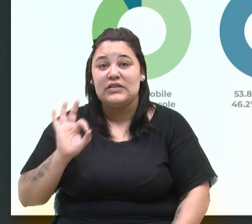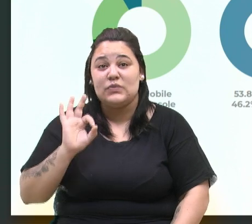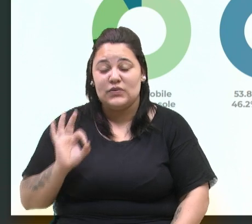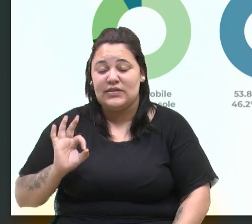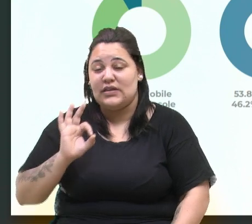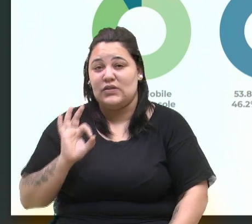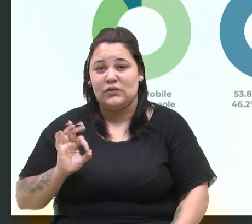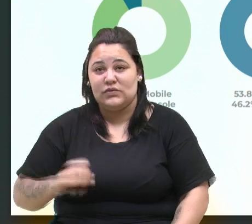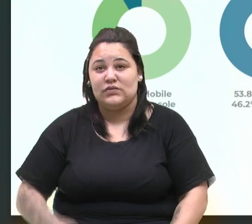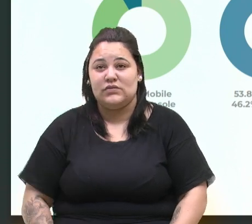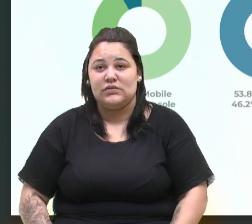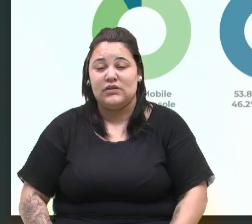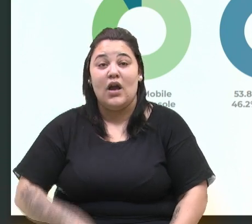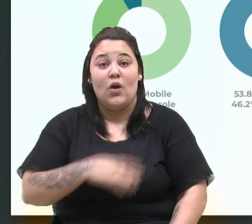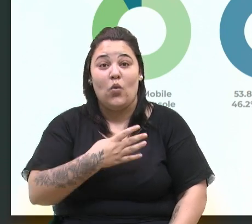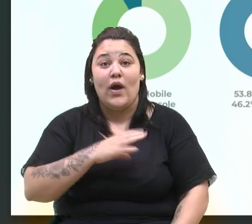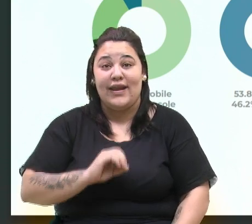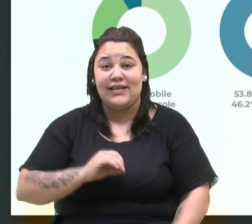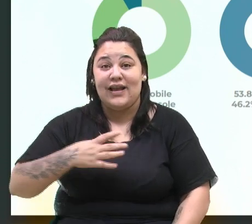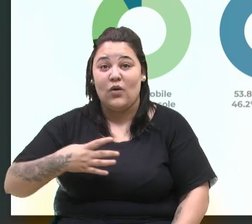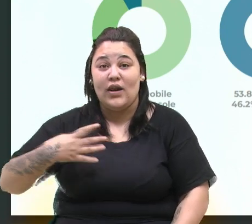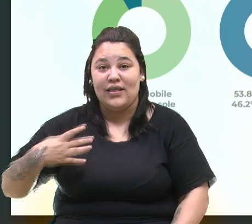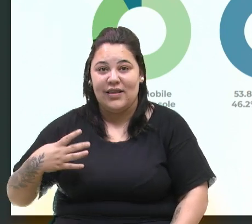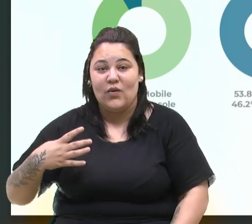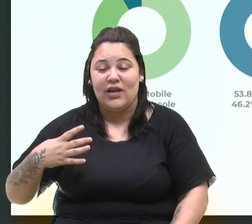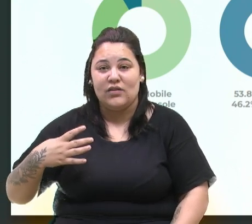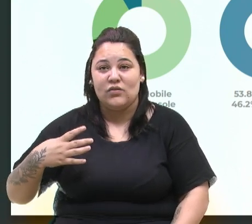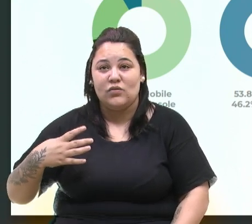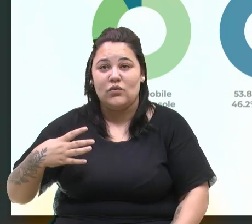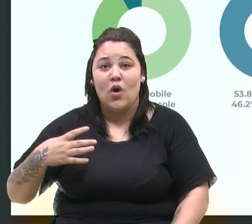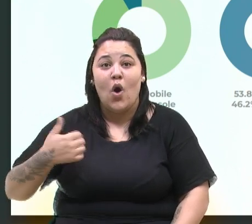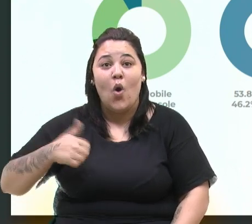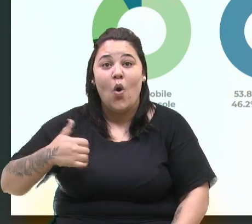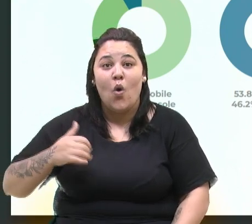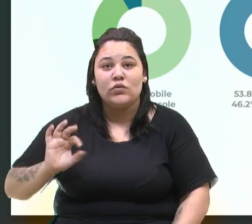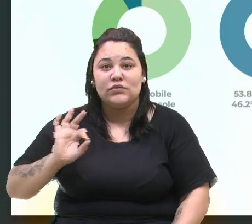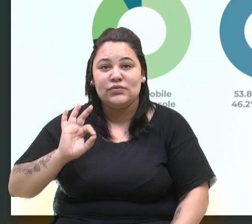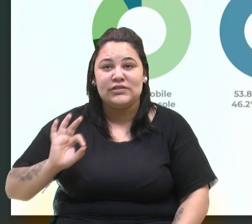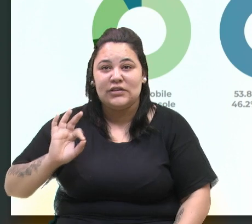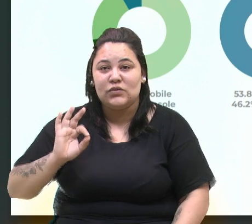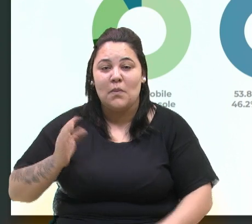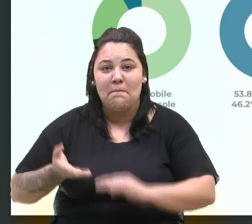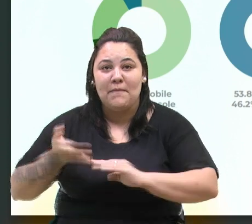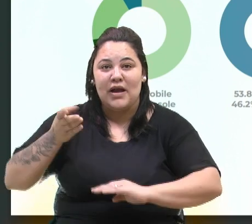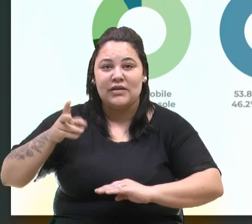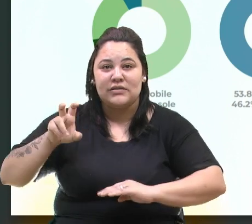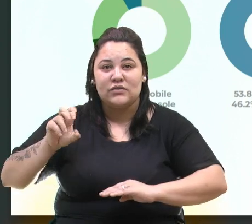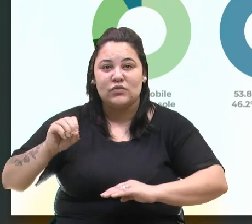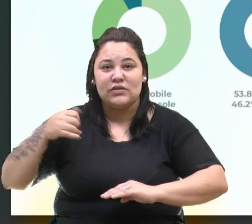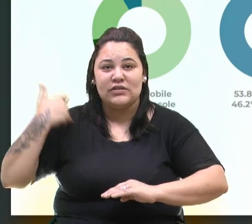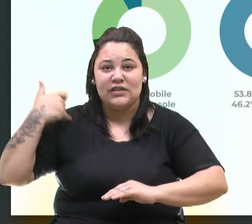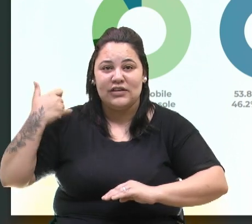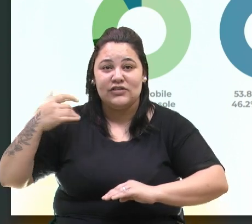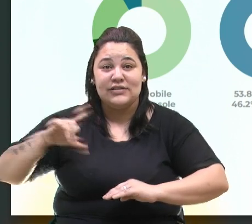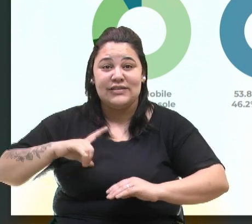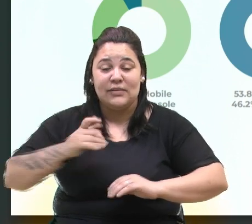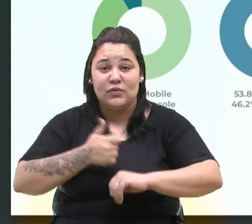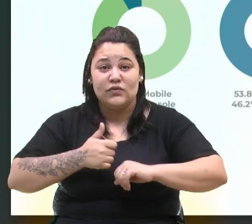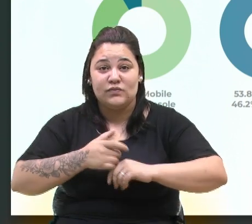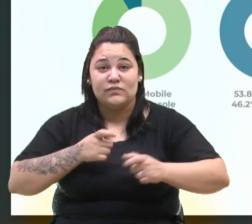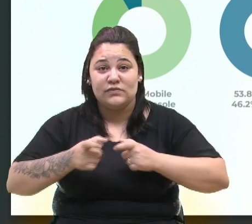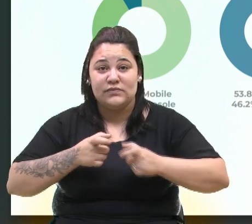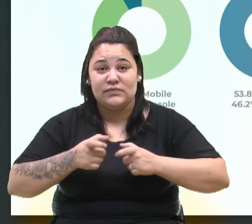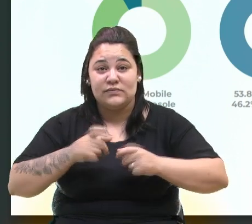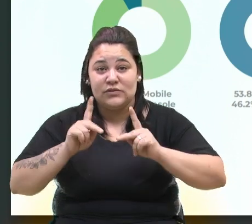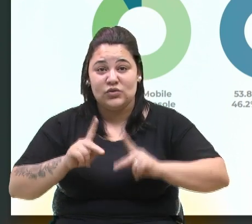16%, de 40 a 44, 11%, e mais de 50 anos. Nós temos gamers quase